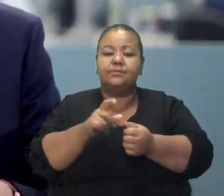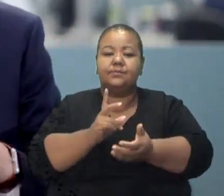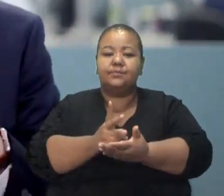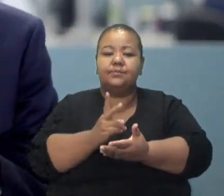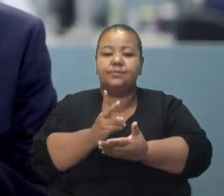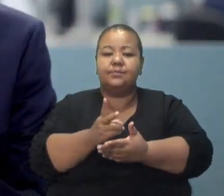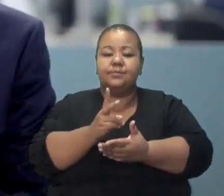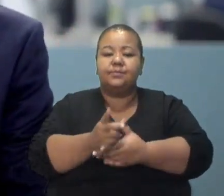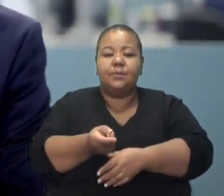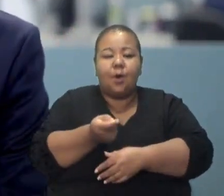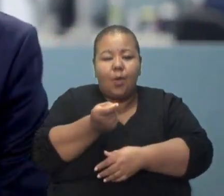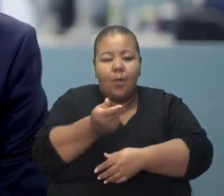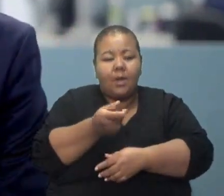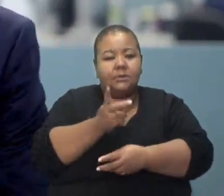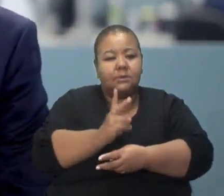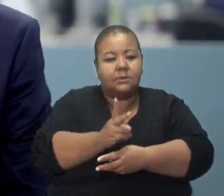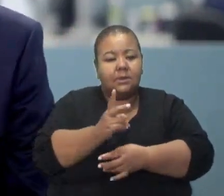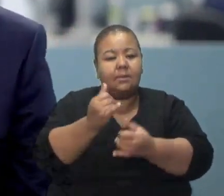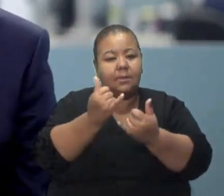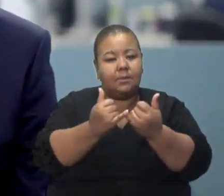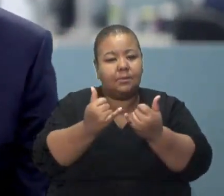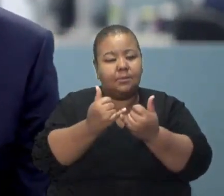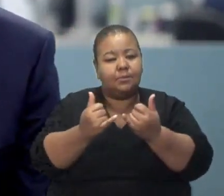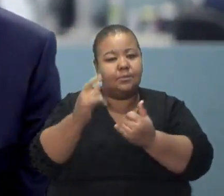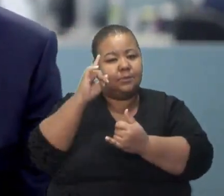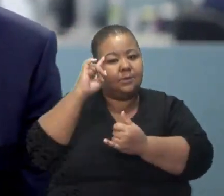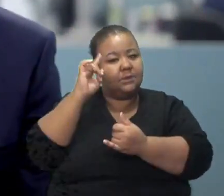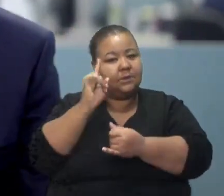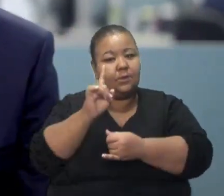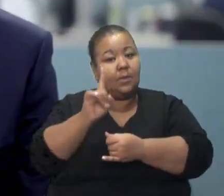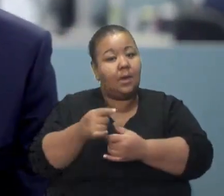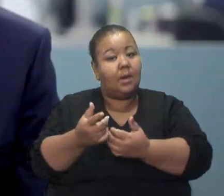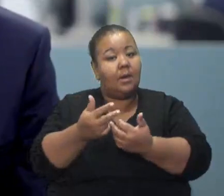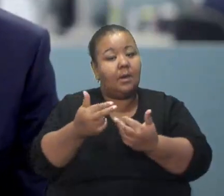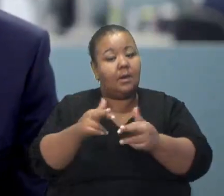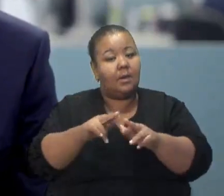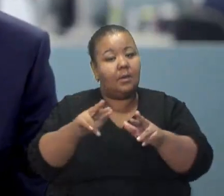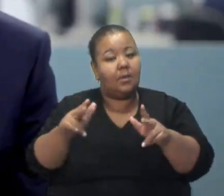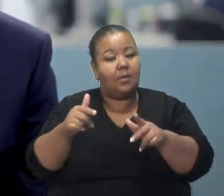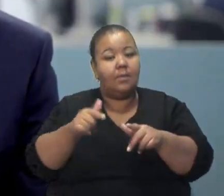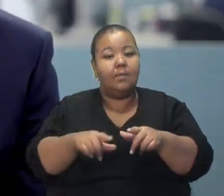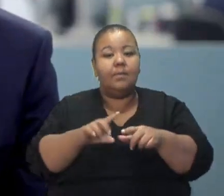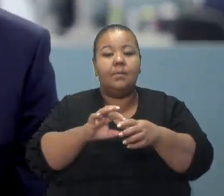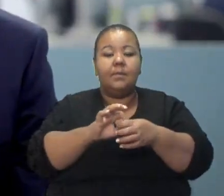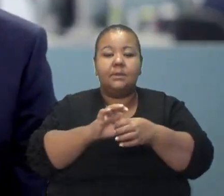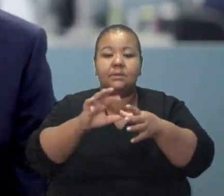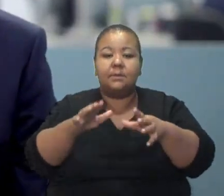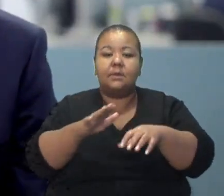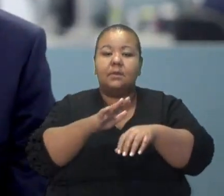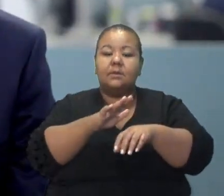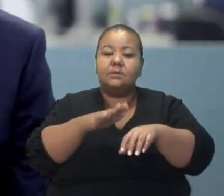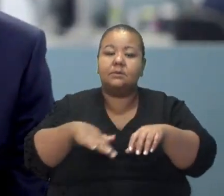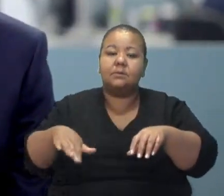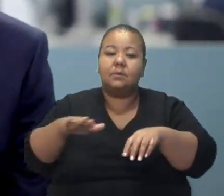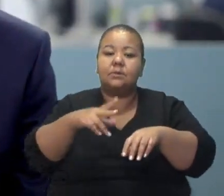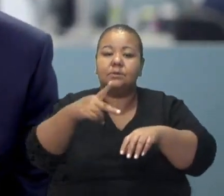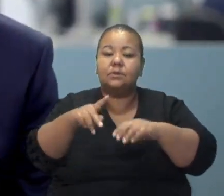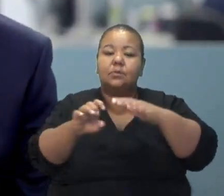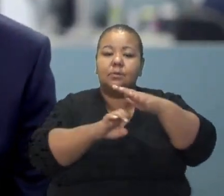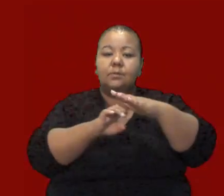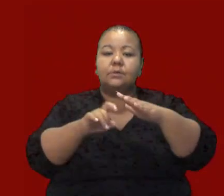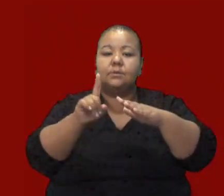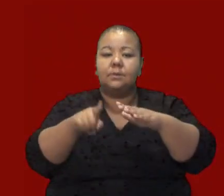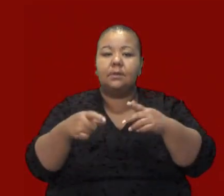sempre quase da mesma forma, porque o dia a dia não é igual, mas ele liberará espaço seu e da sua empresa para aquilo que é